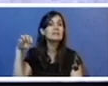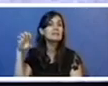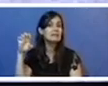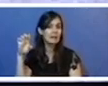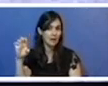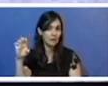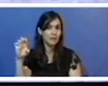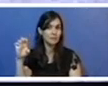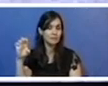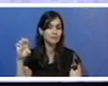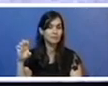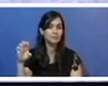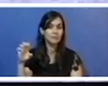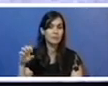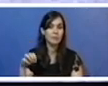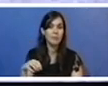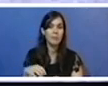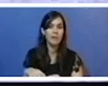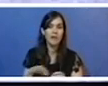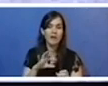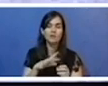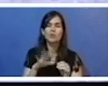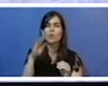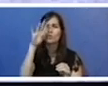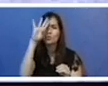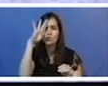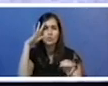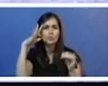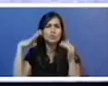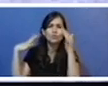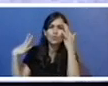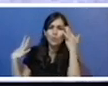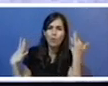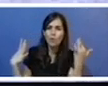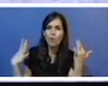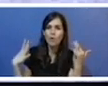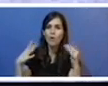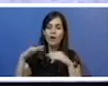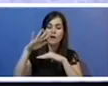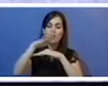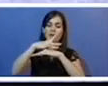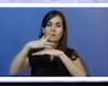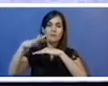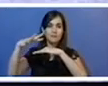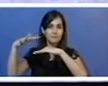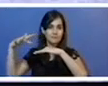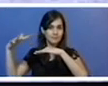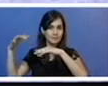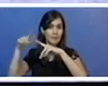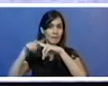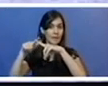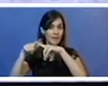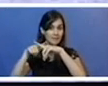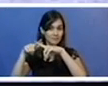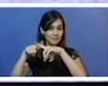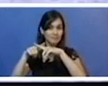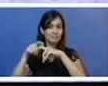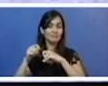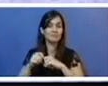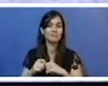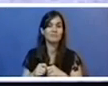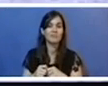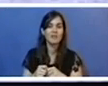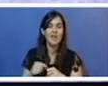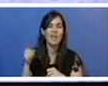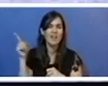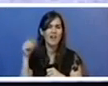a glândula sudorípara, que produz o suor, que atravessa a epiderme e se concentra na pele. A glândula sebácea,